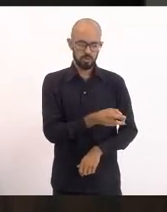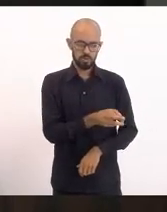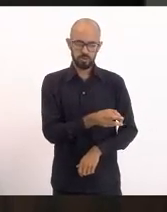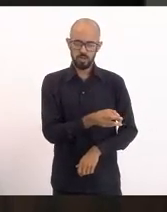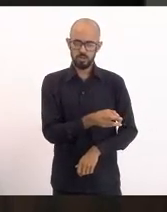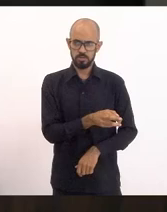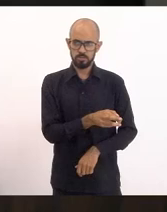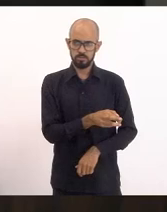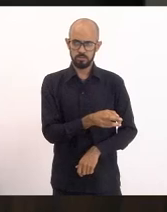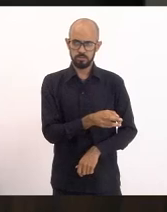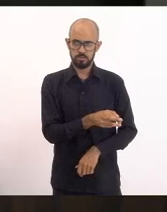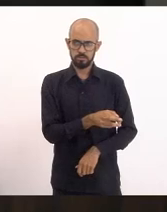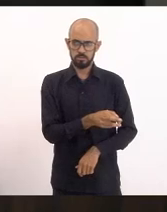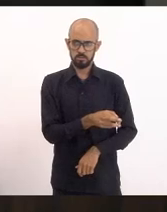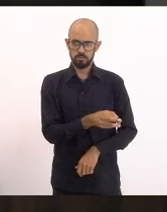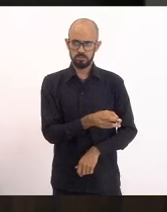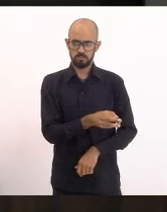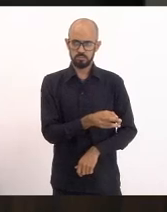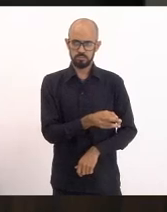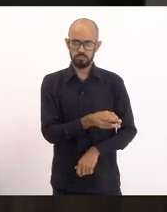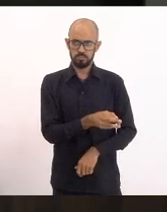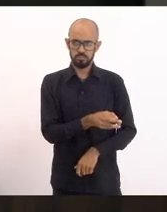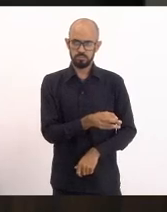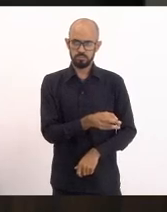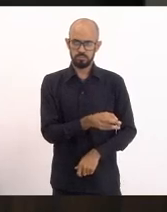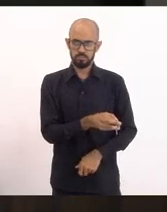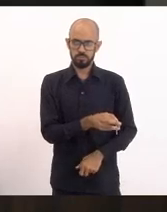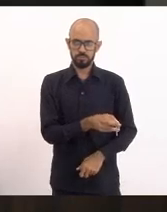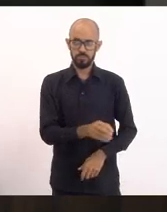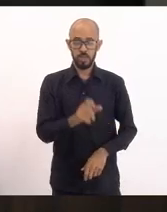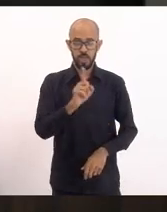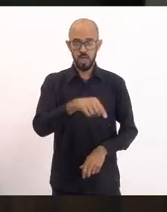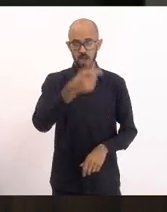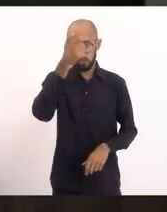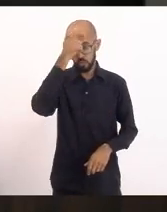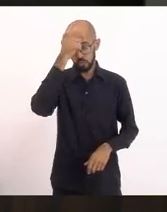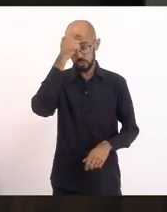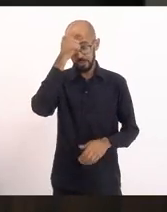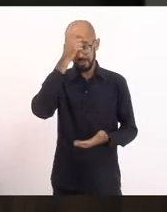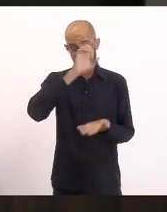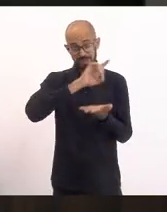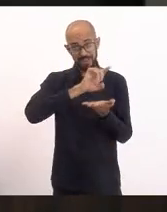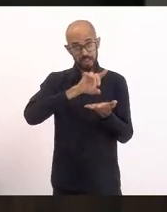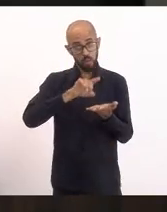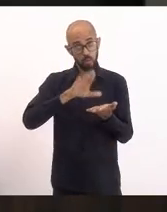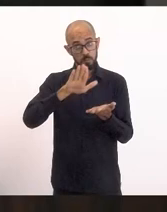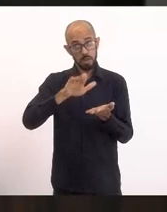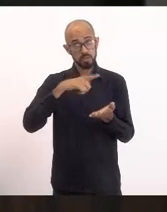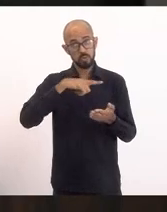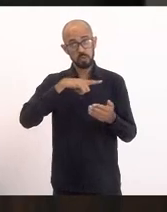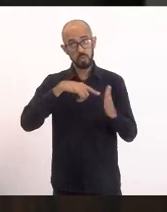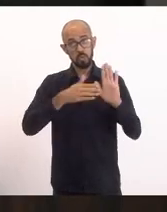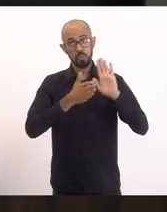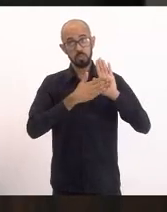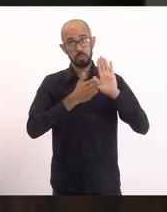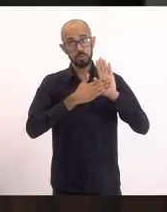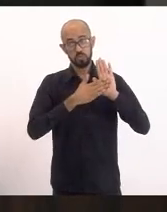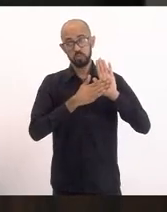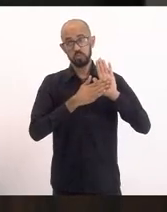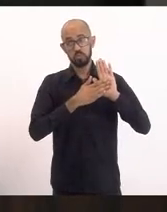vocês. De novo, consciência de cada um. Mas eu tenho um compromisso,